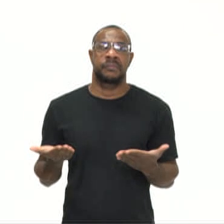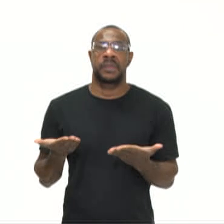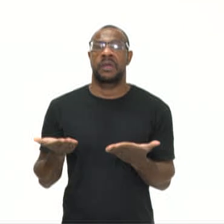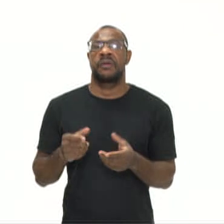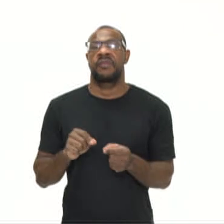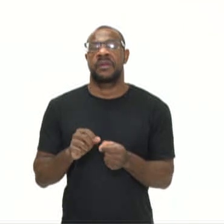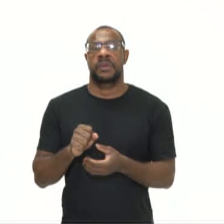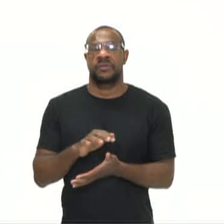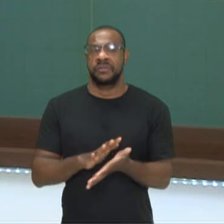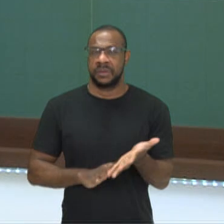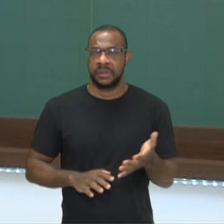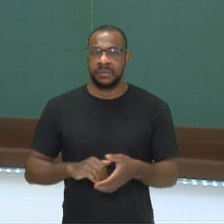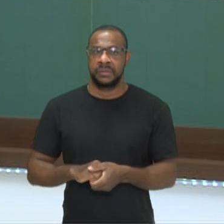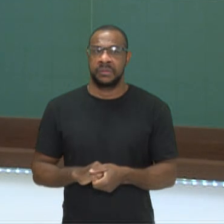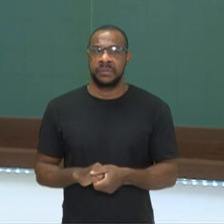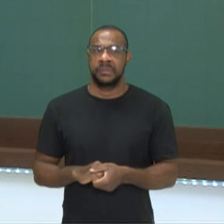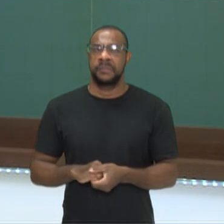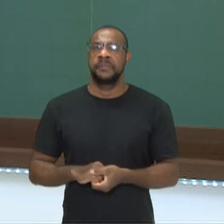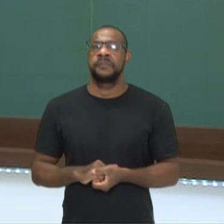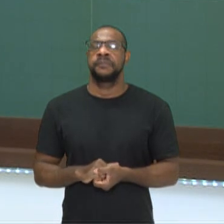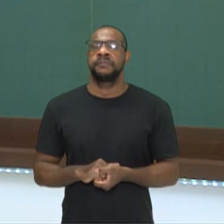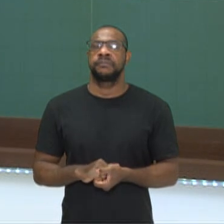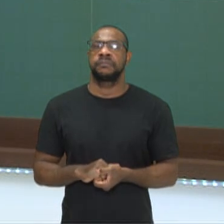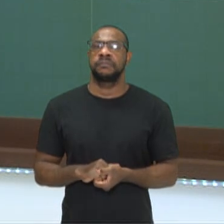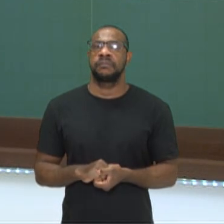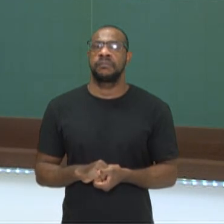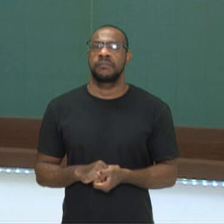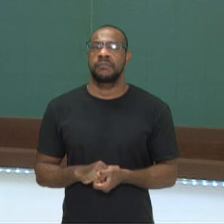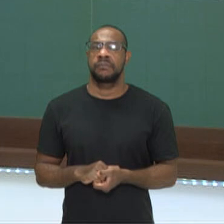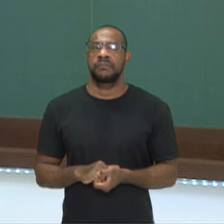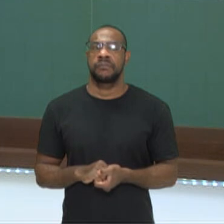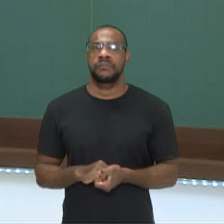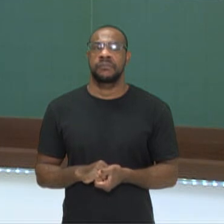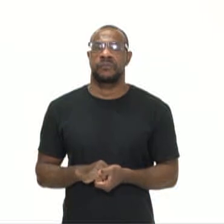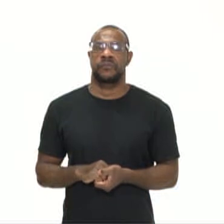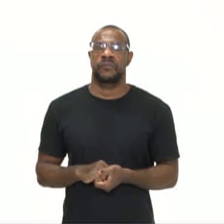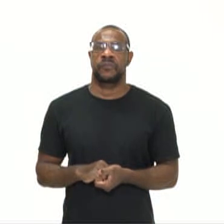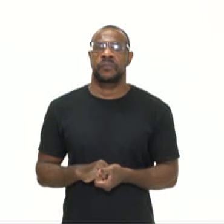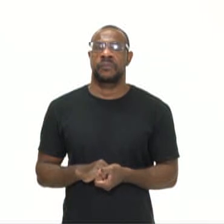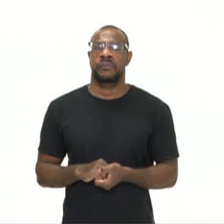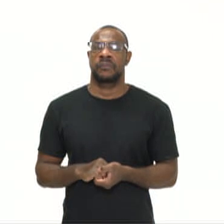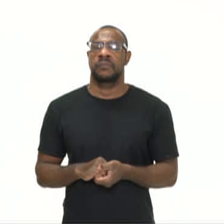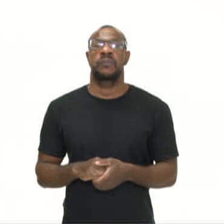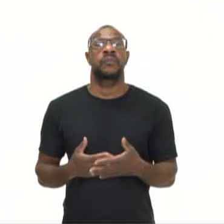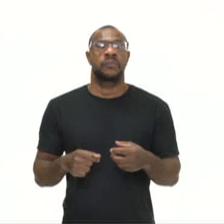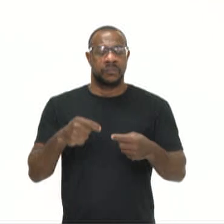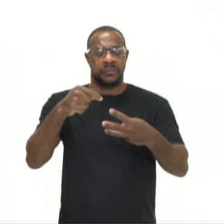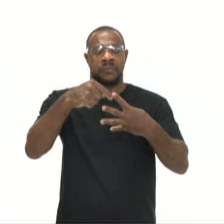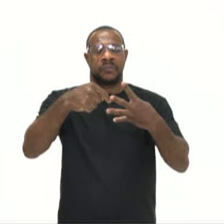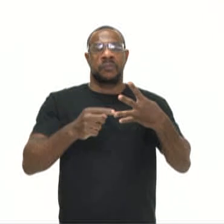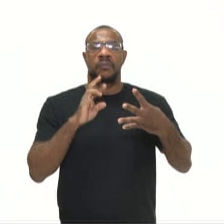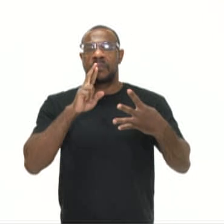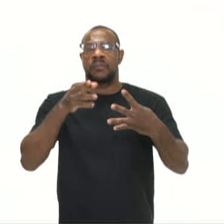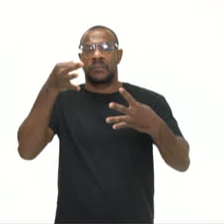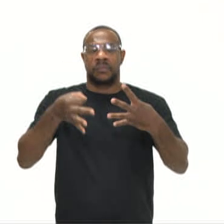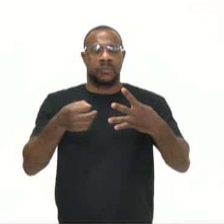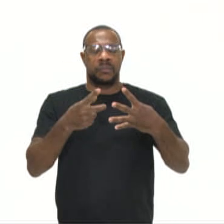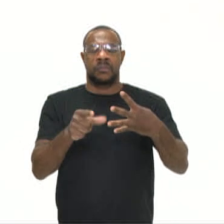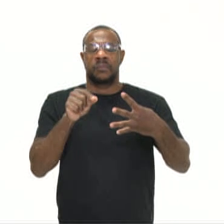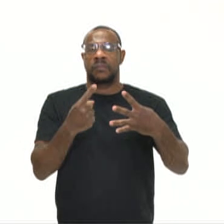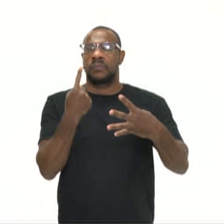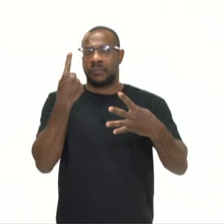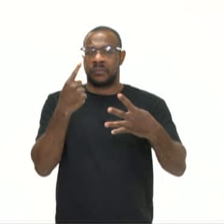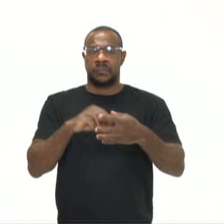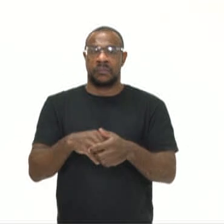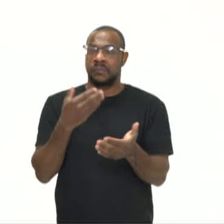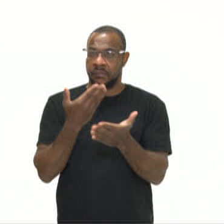uma atividade de múltipla escolha. Bem, marque a alternativa correta. Conforme a aula de hoje,